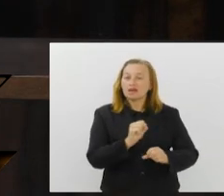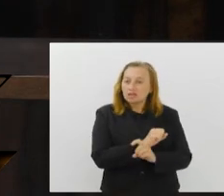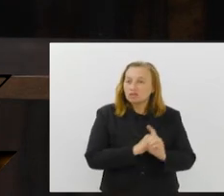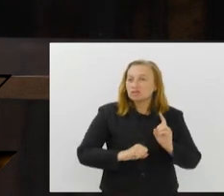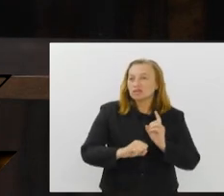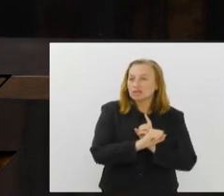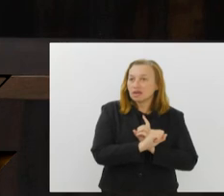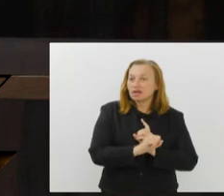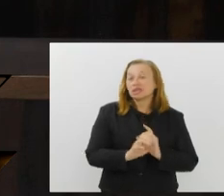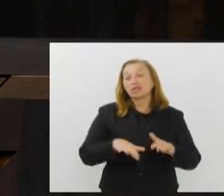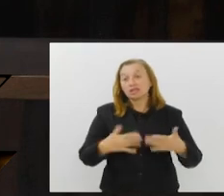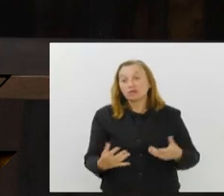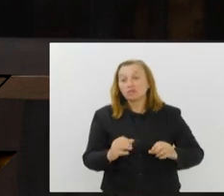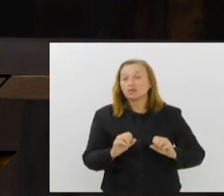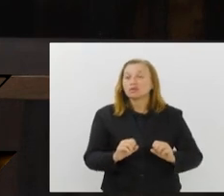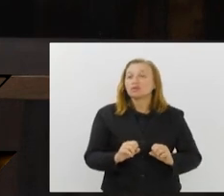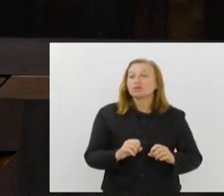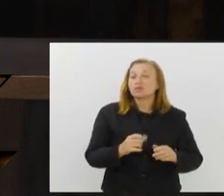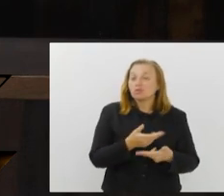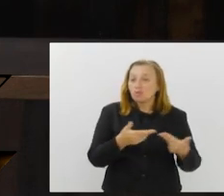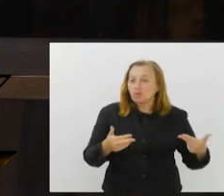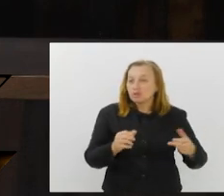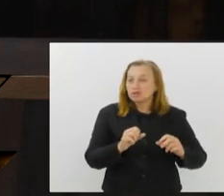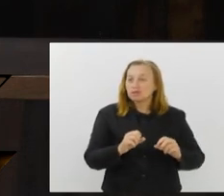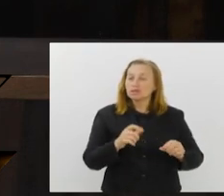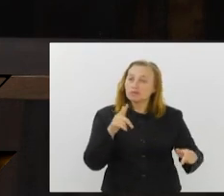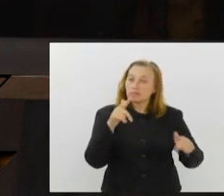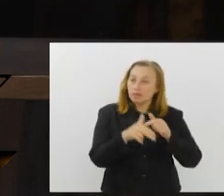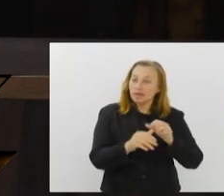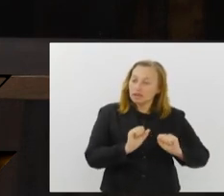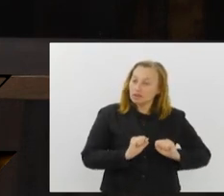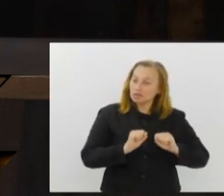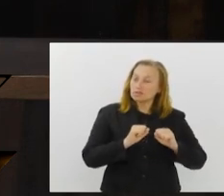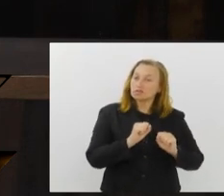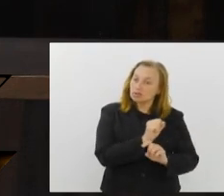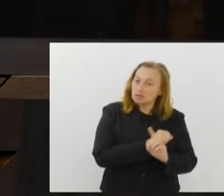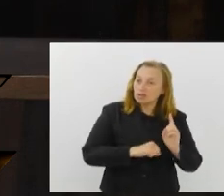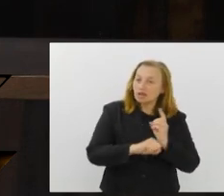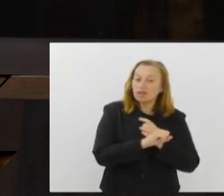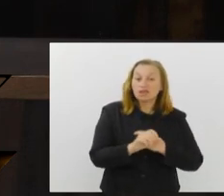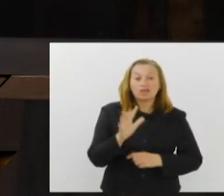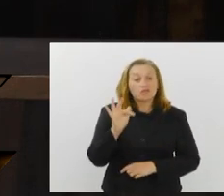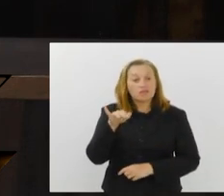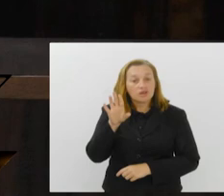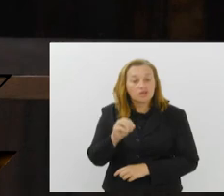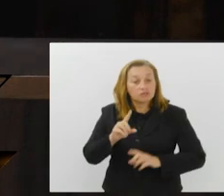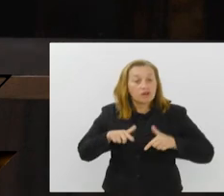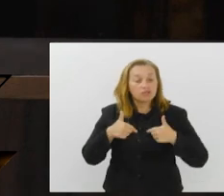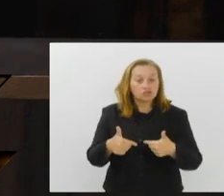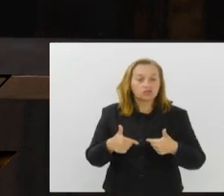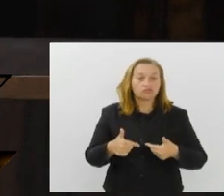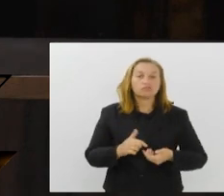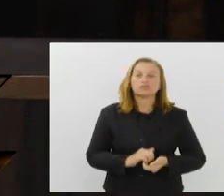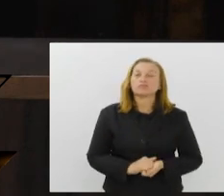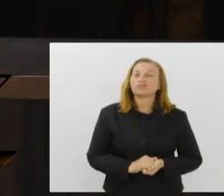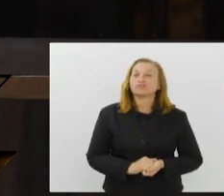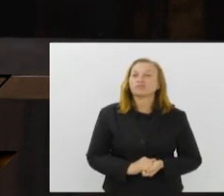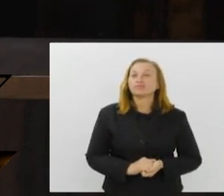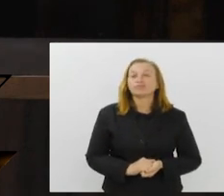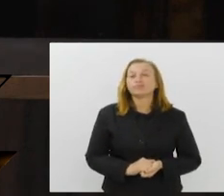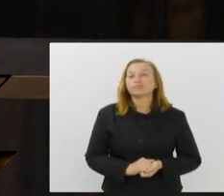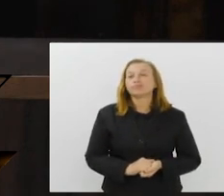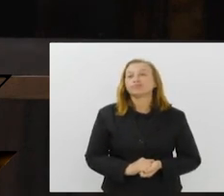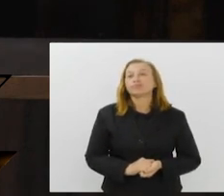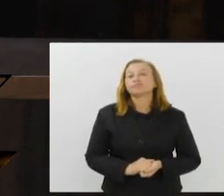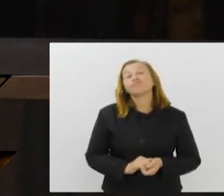prerrogativas da sociedade e o o Fernando Fernandes sempre se empenhou nisso esteve na linha de frente na linha de frente e